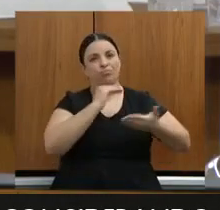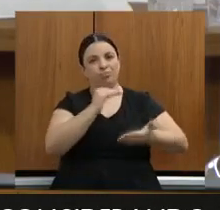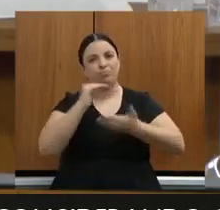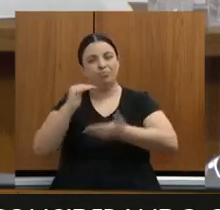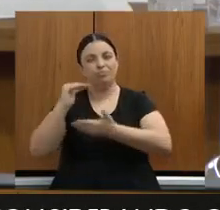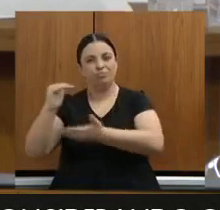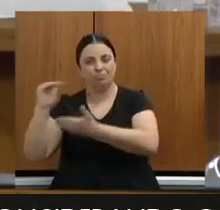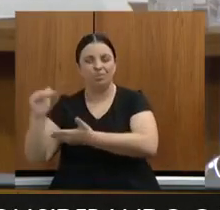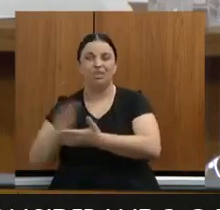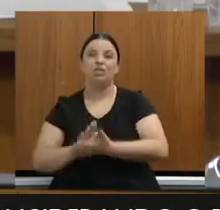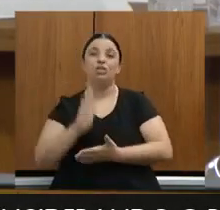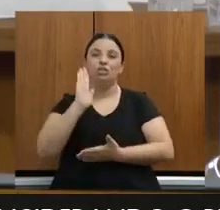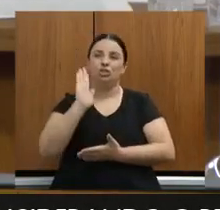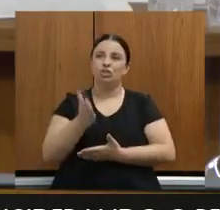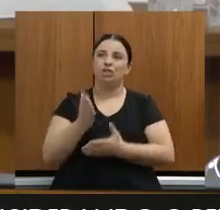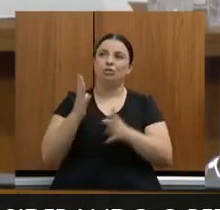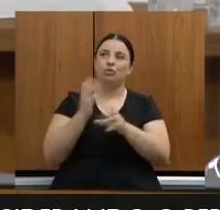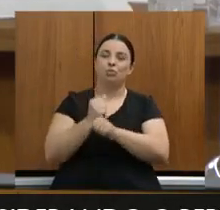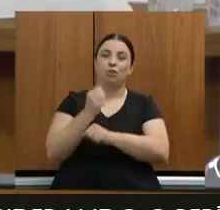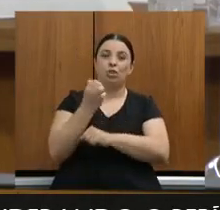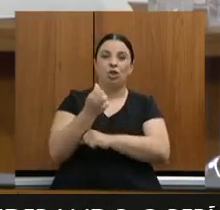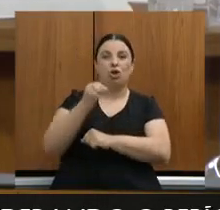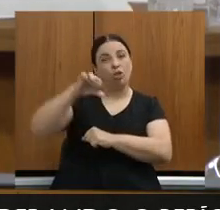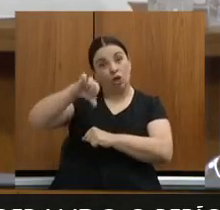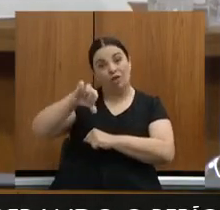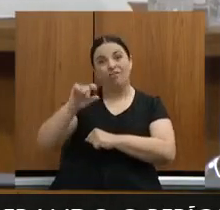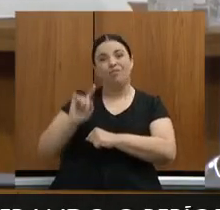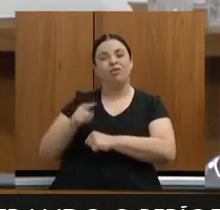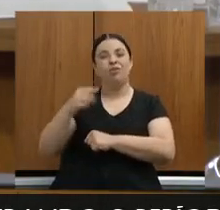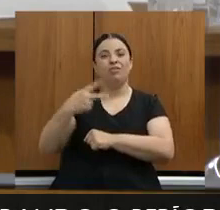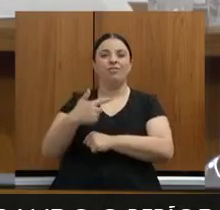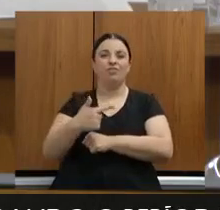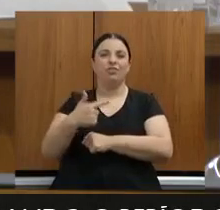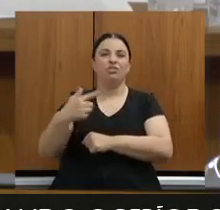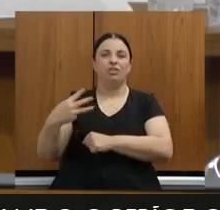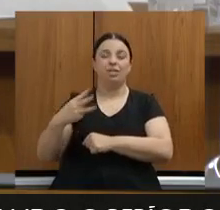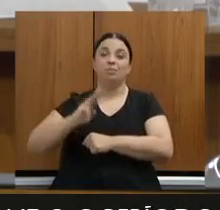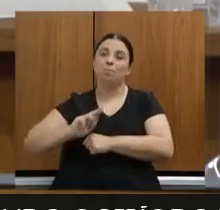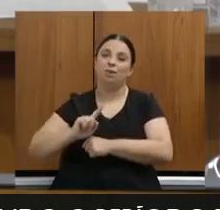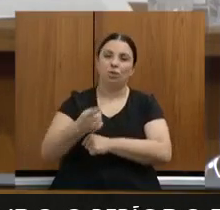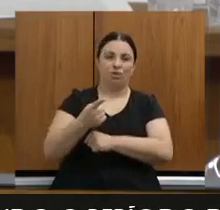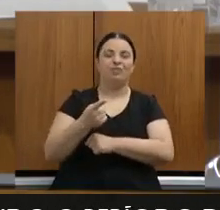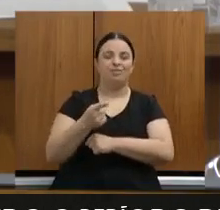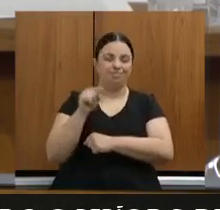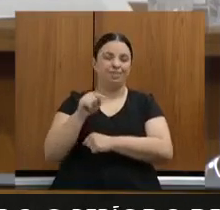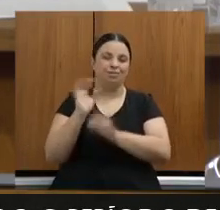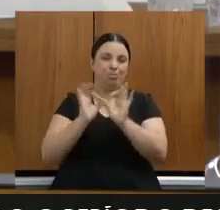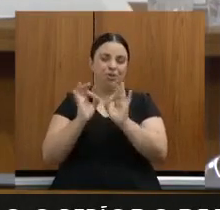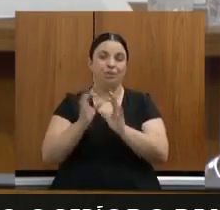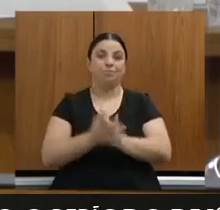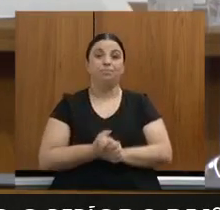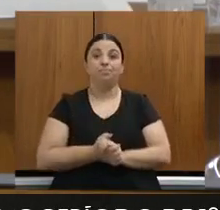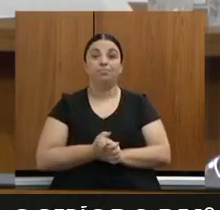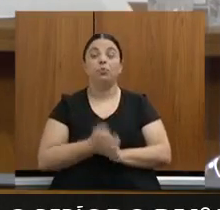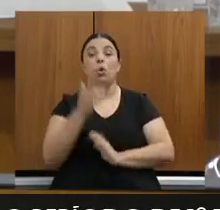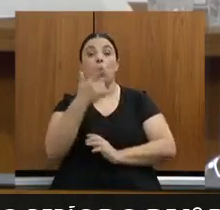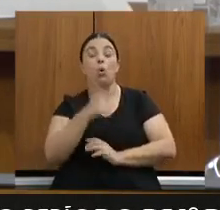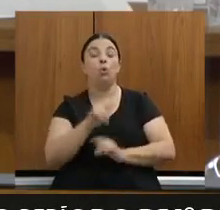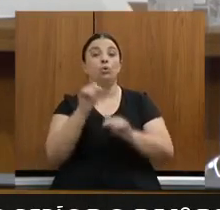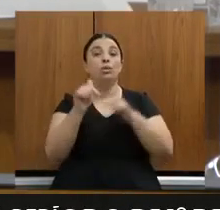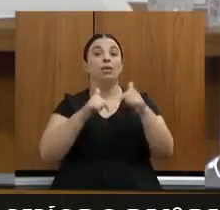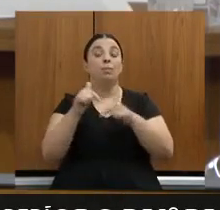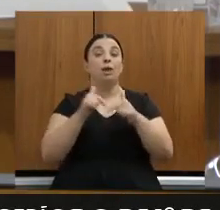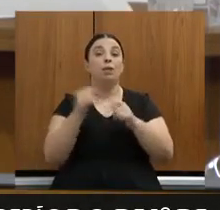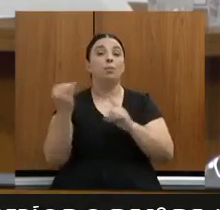9,23 milhões nesse programa e continuamos também com trabalho muito importante incentivo As